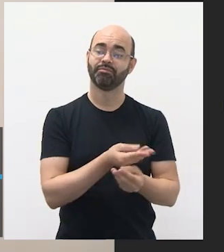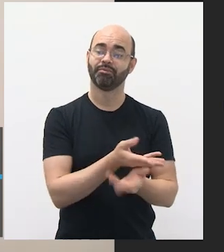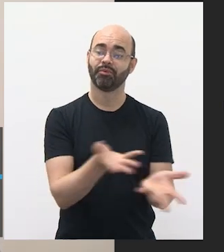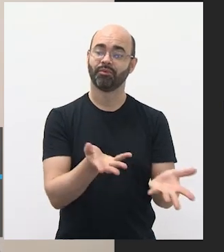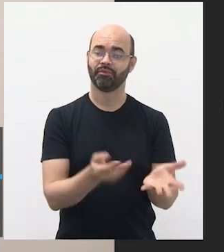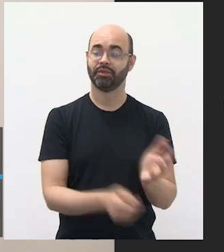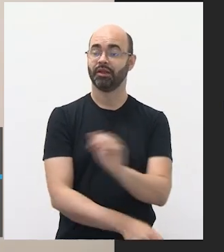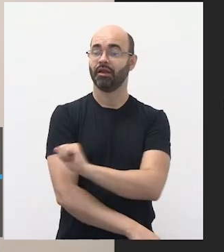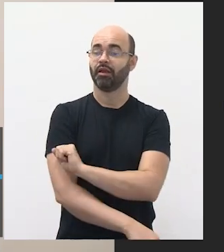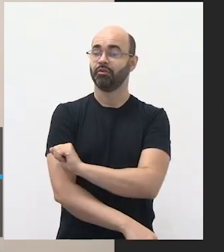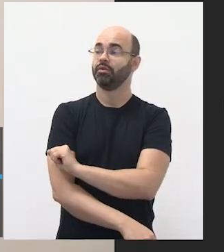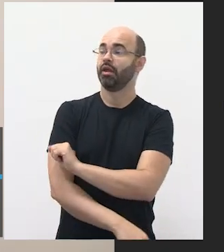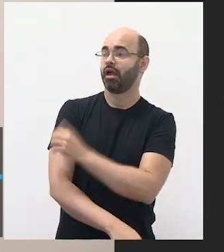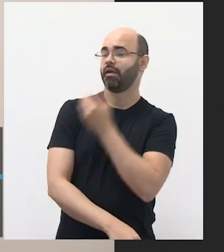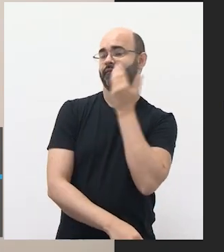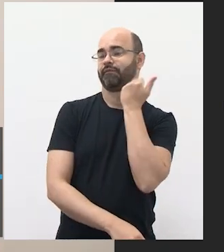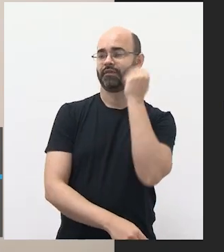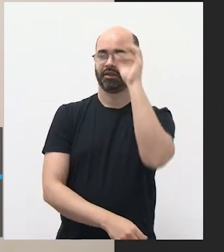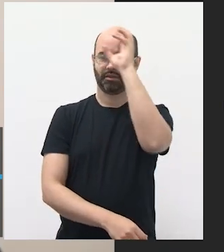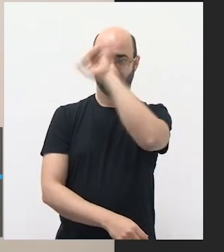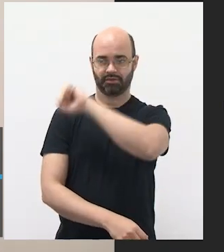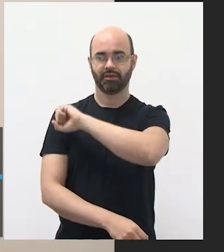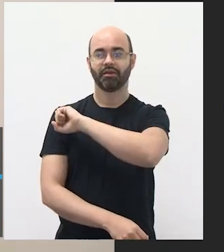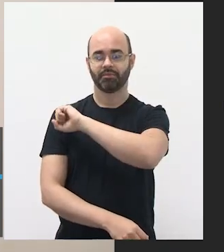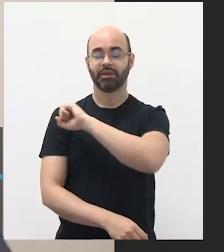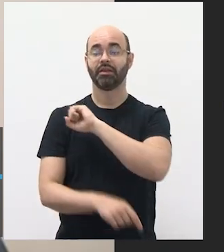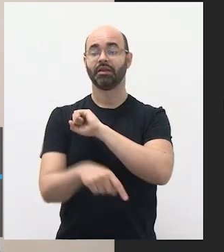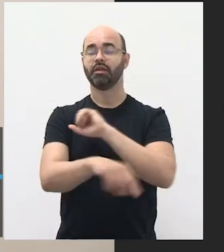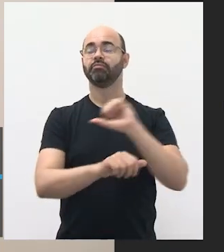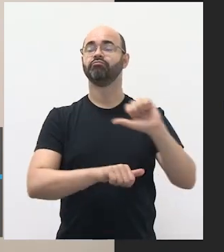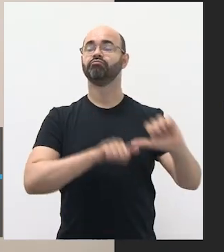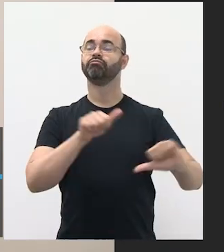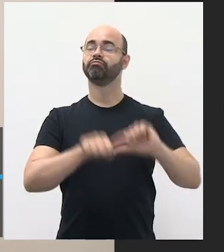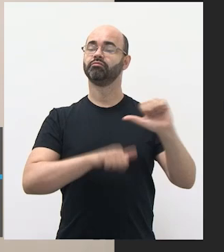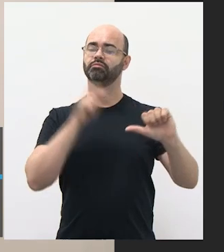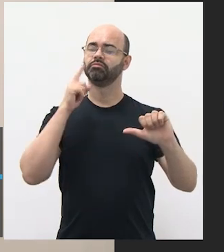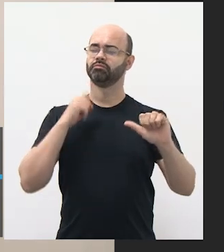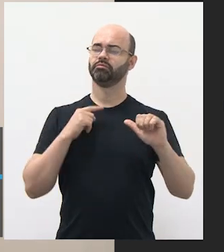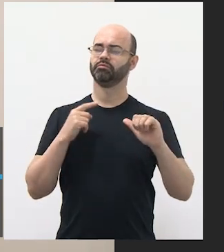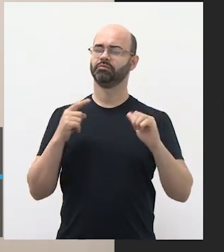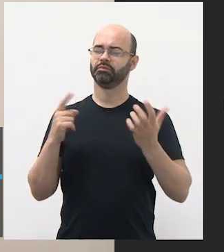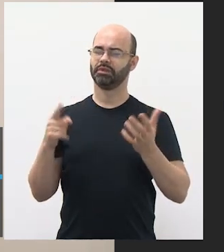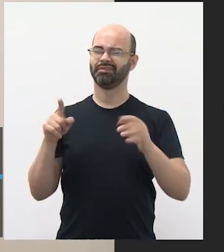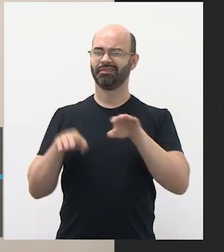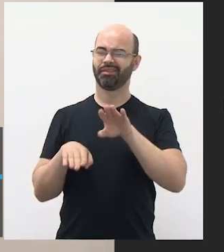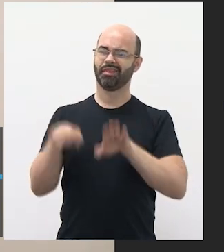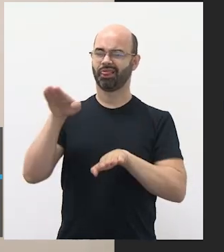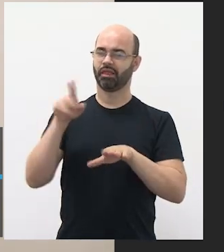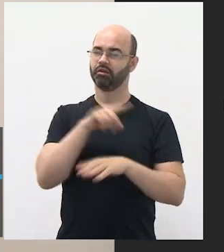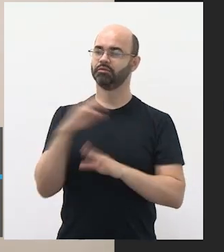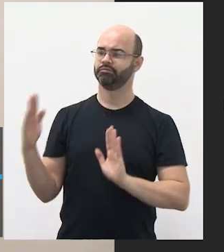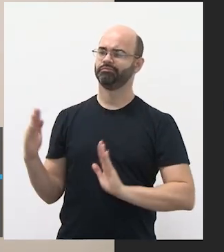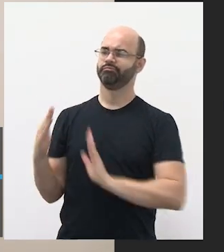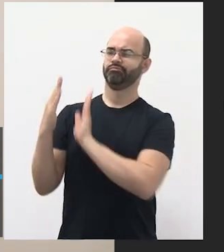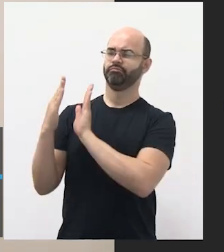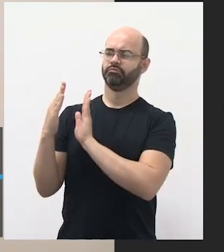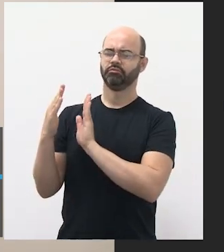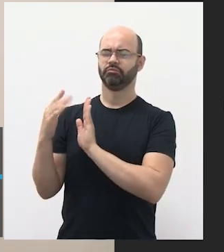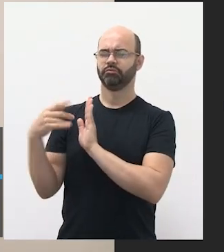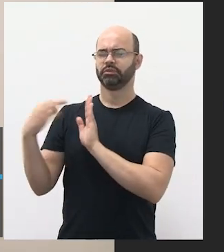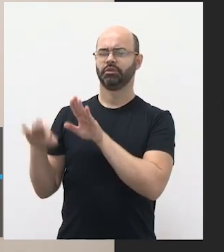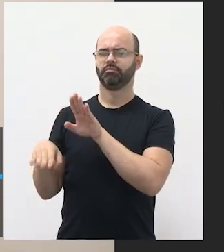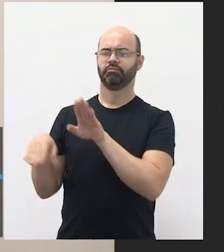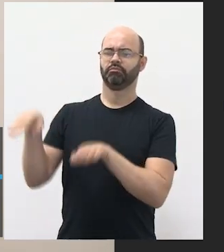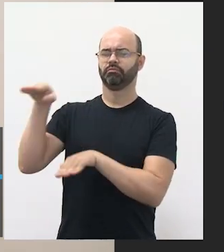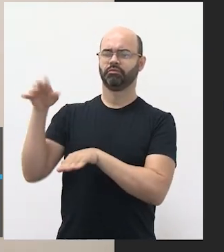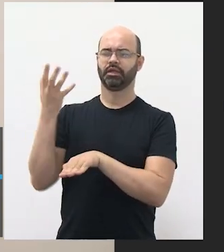que esse conhecimento científico contribua para a transformação e o enfrentamento também das desigualdades na vida cotidiana dos nossos